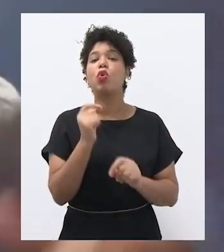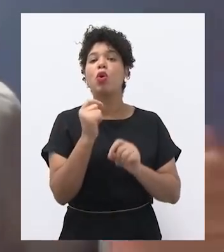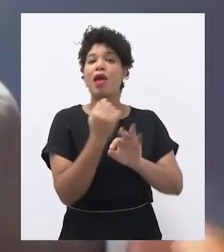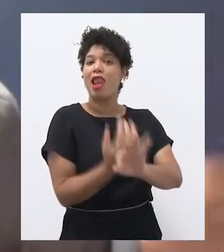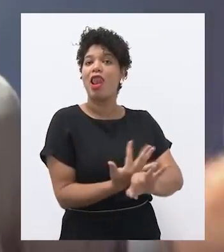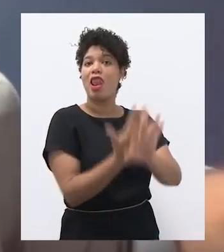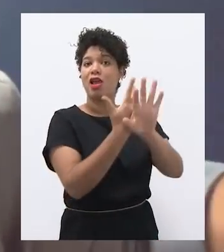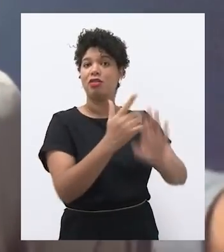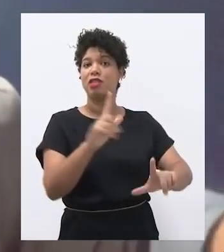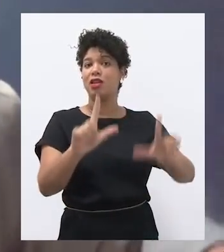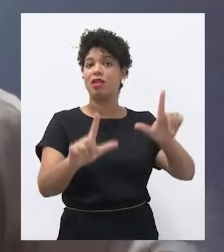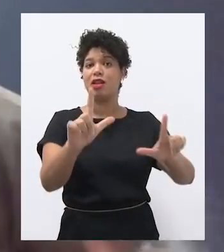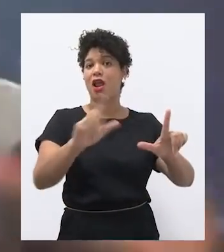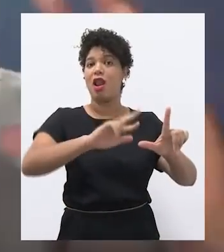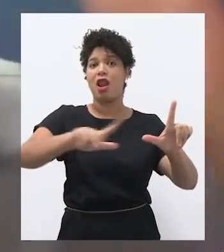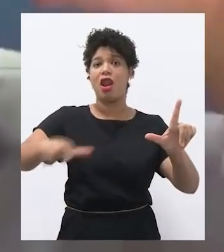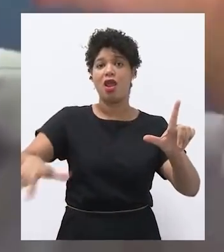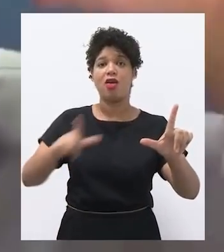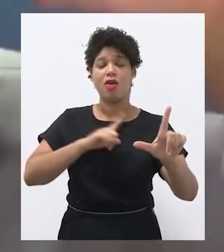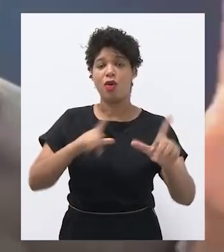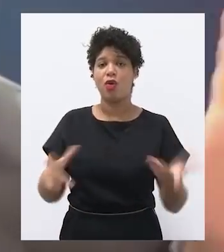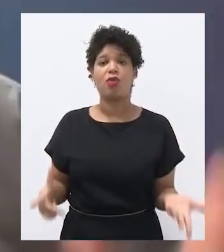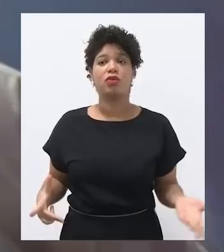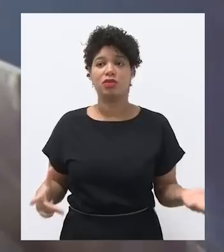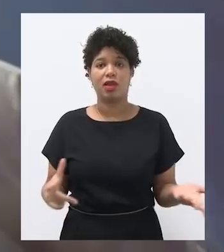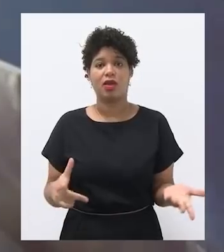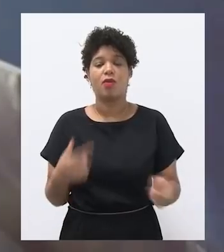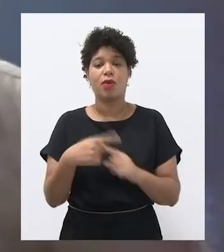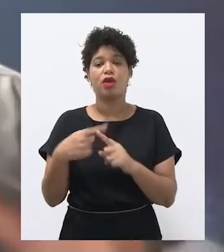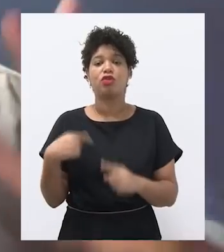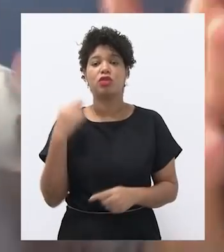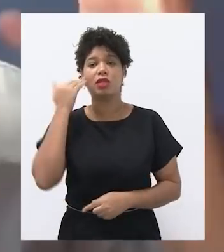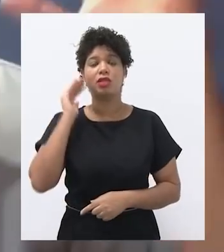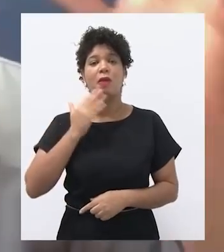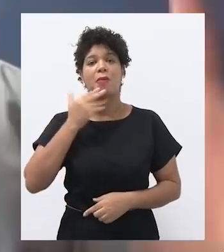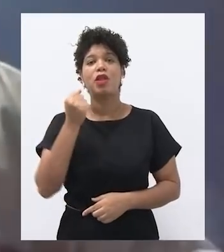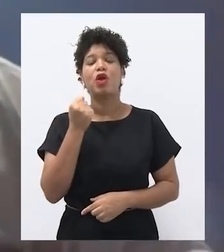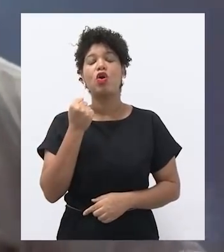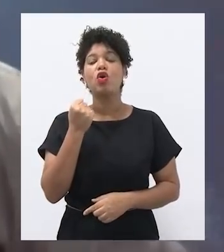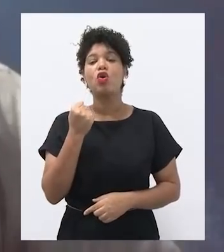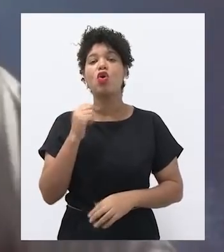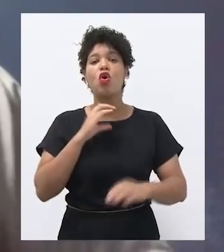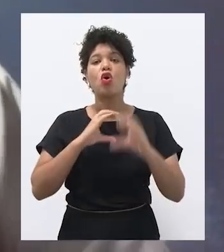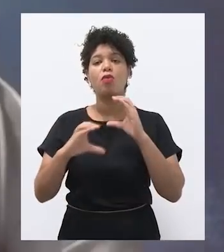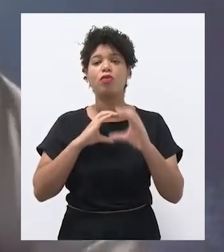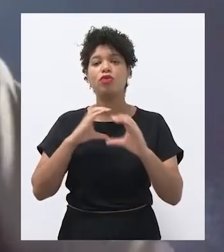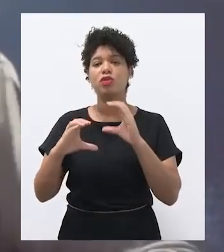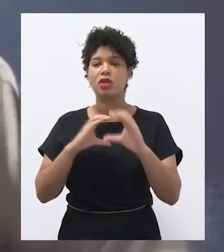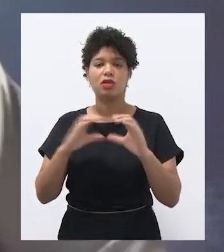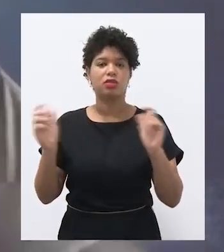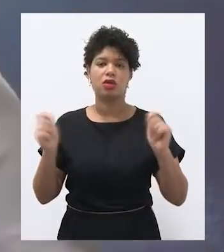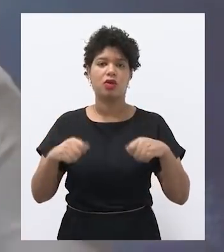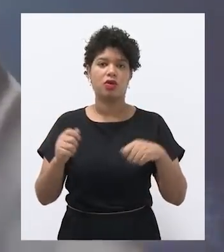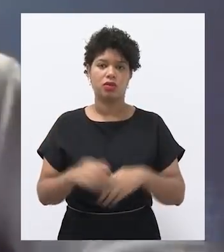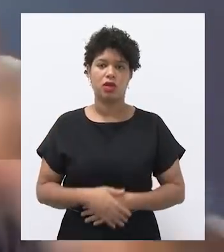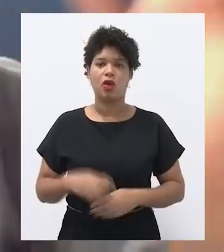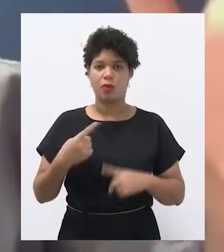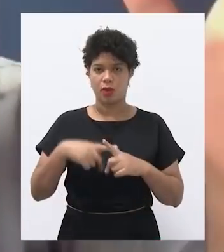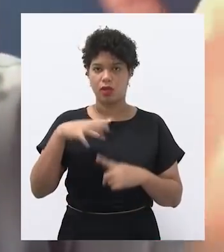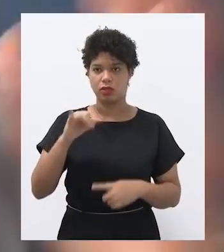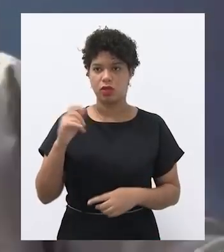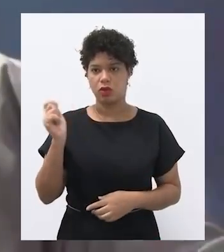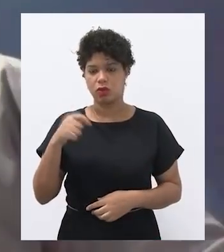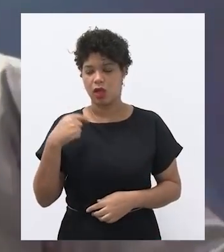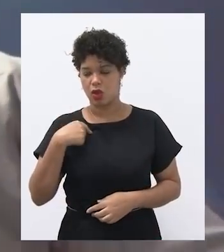gente perdeu porque o que é a nossa comunicação, né? Quando eu estou lá tendo a ousadia de